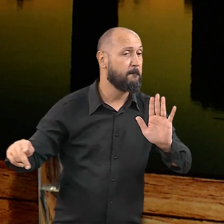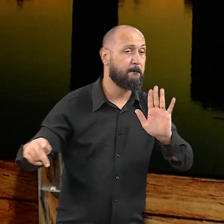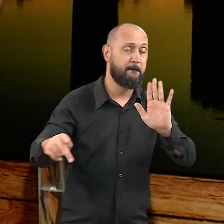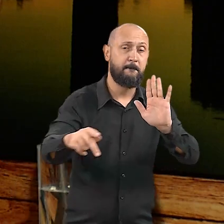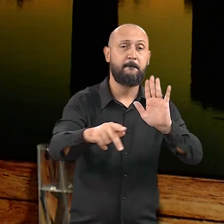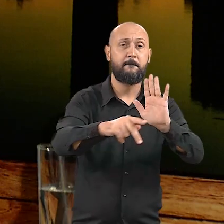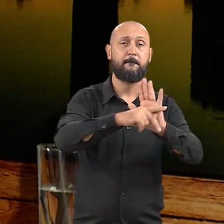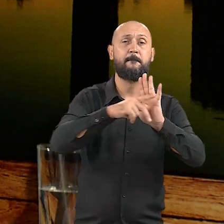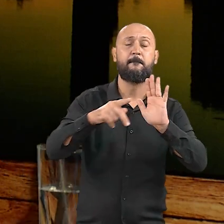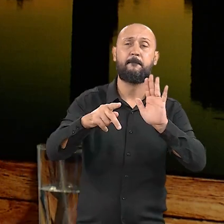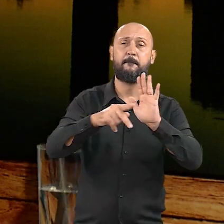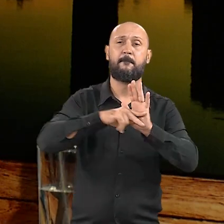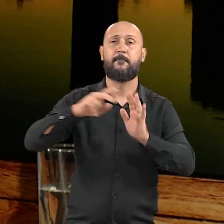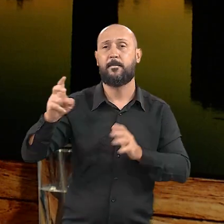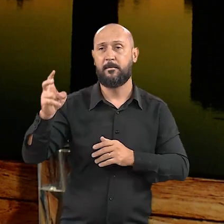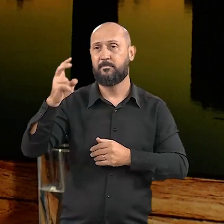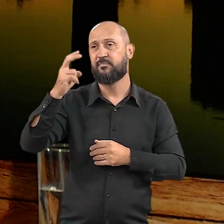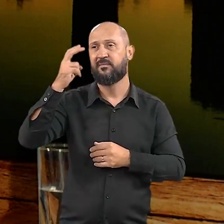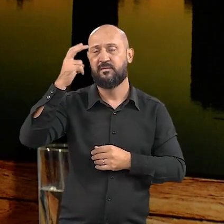gênios